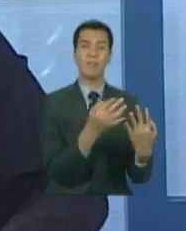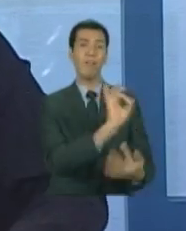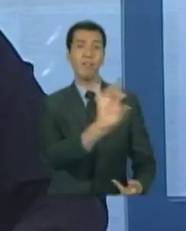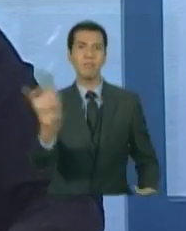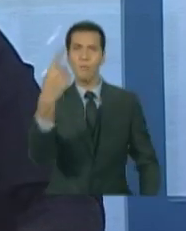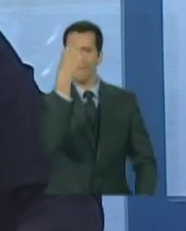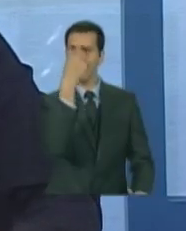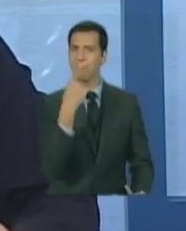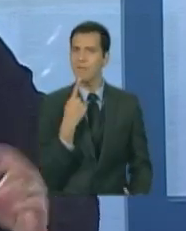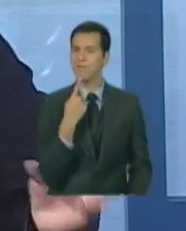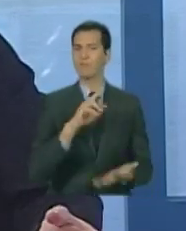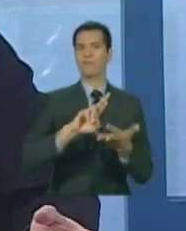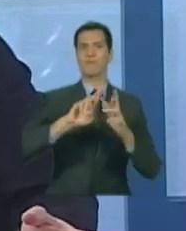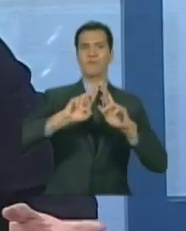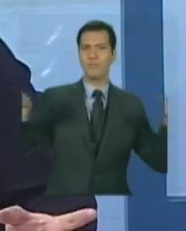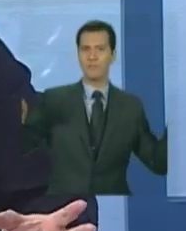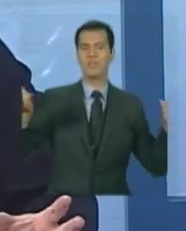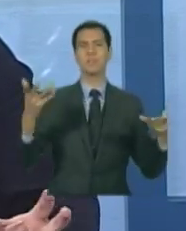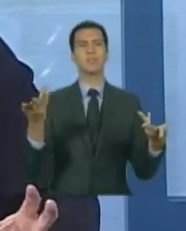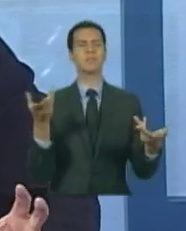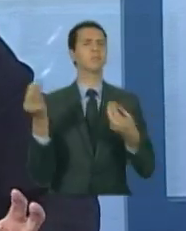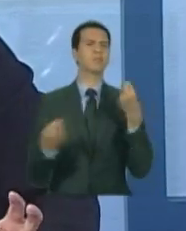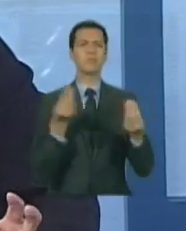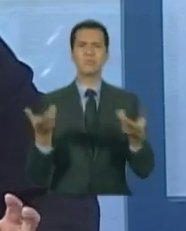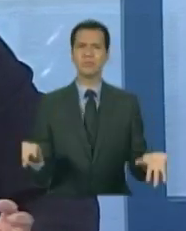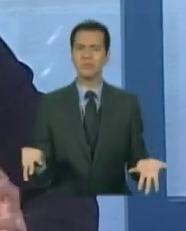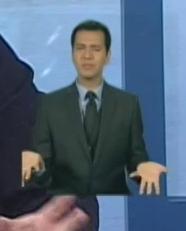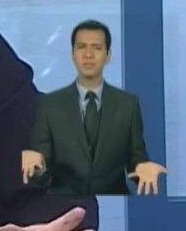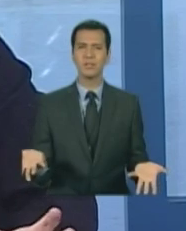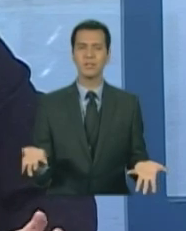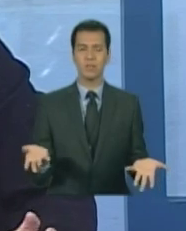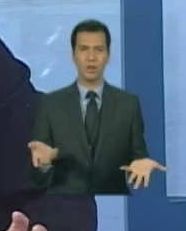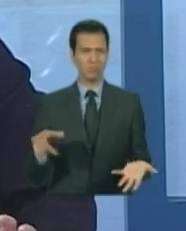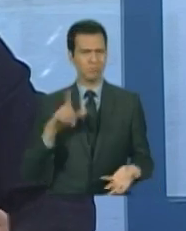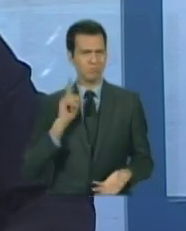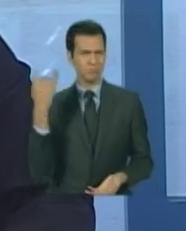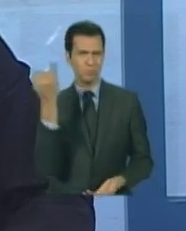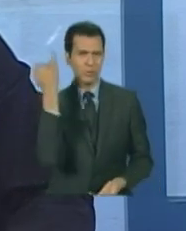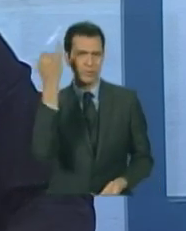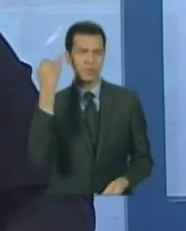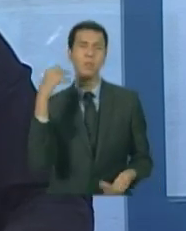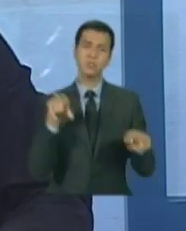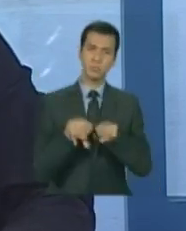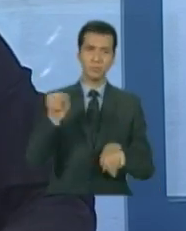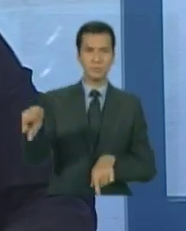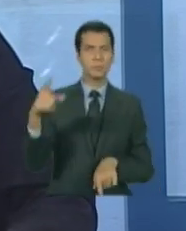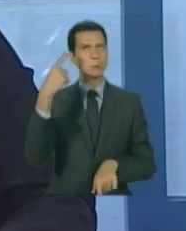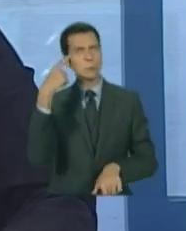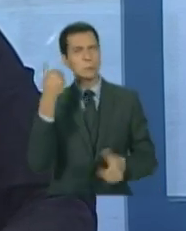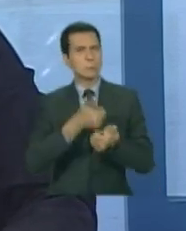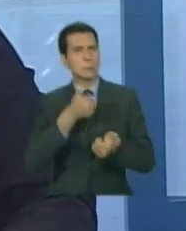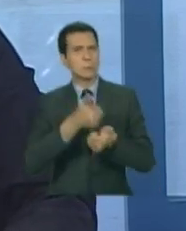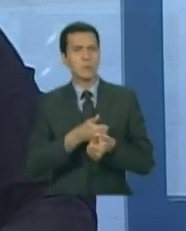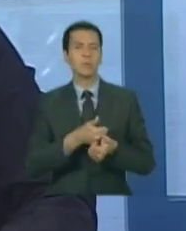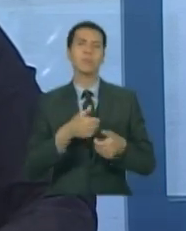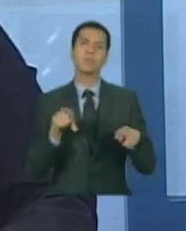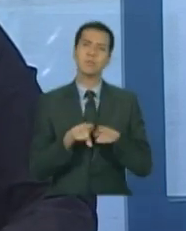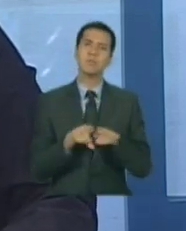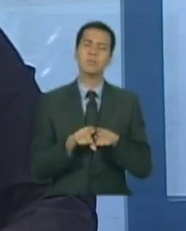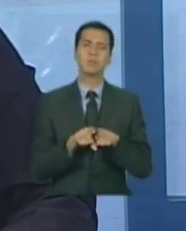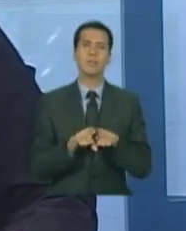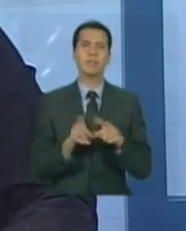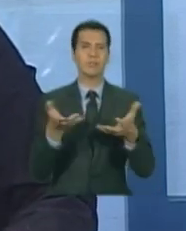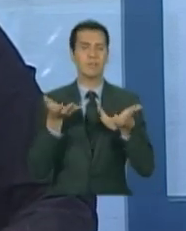É importante e é uma preocupação de vocês que sejam já